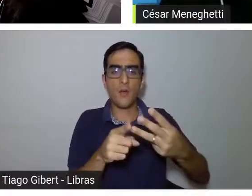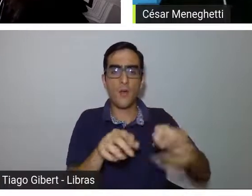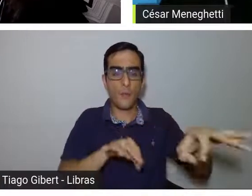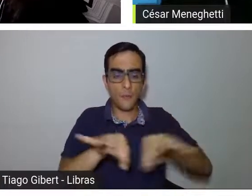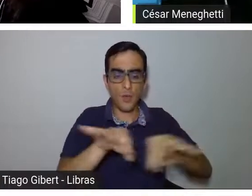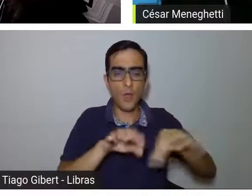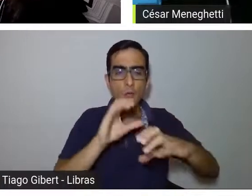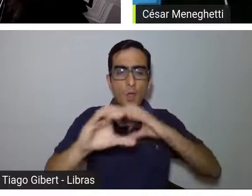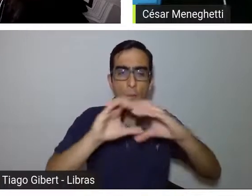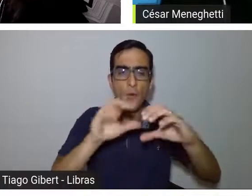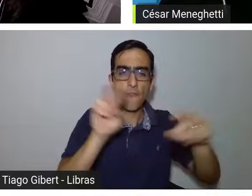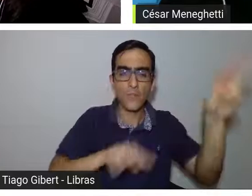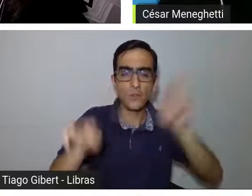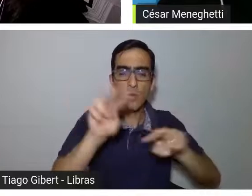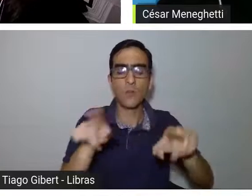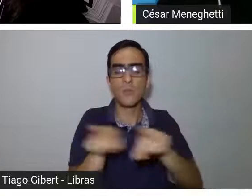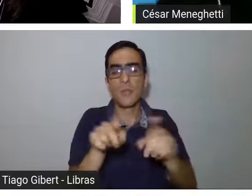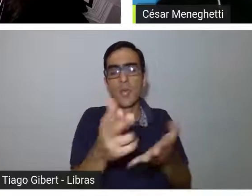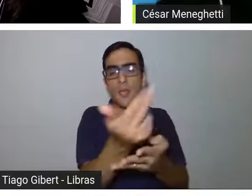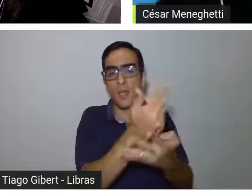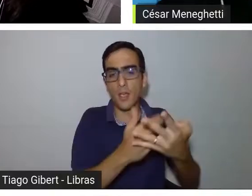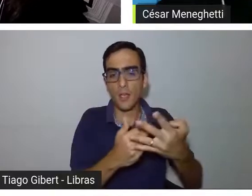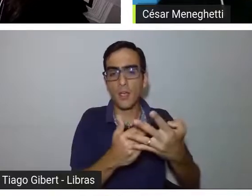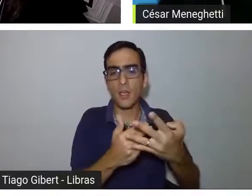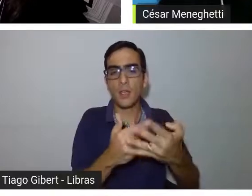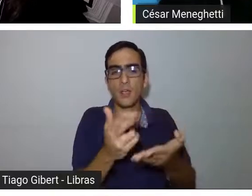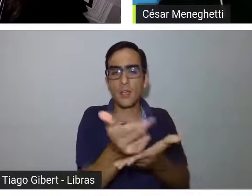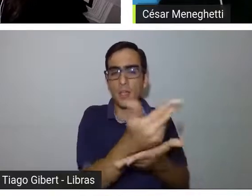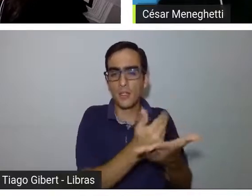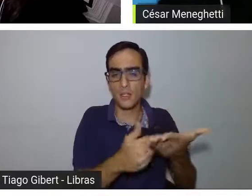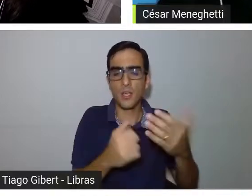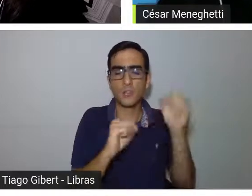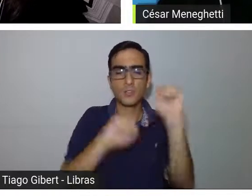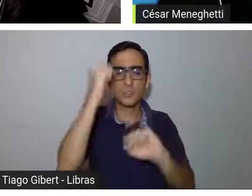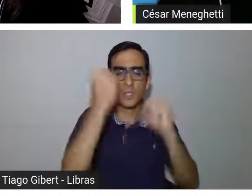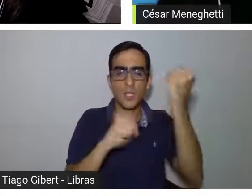visual, de desenho industrial, de plástica, né?